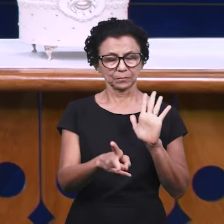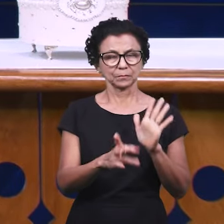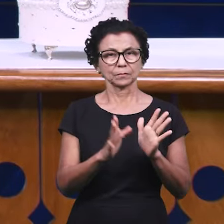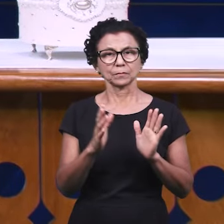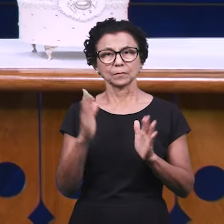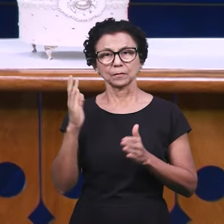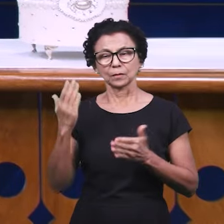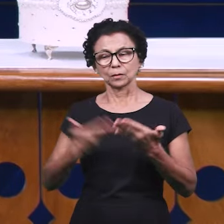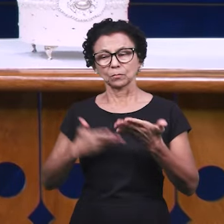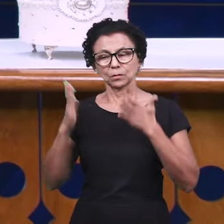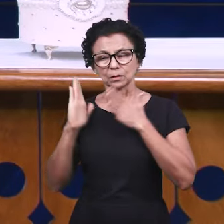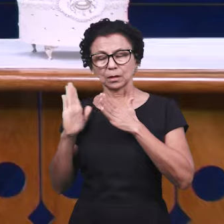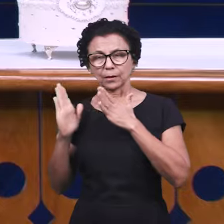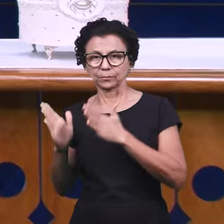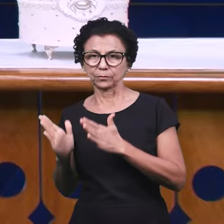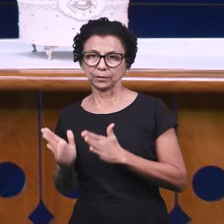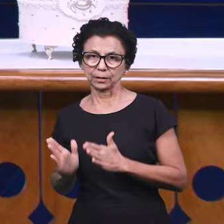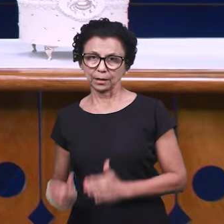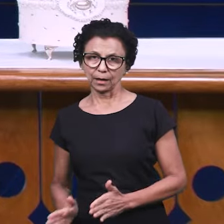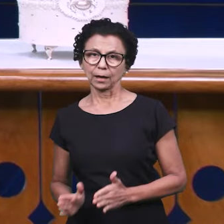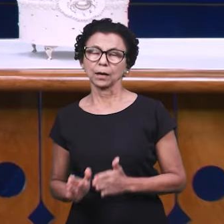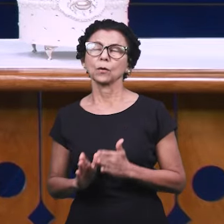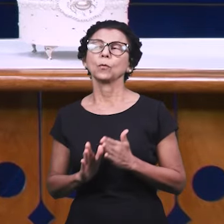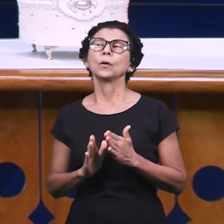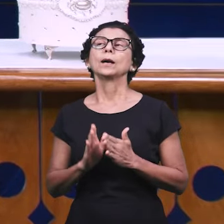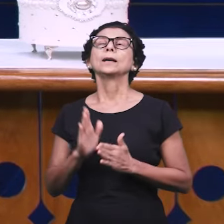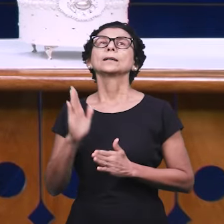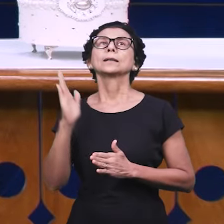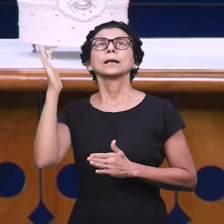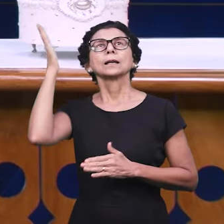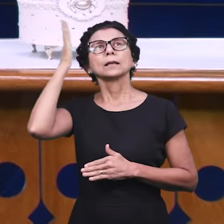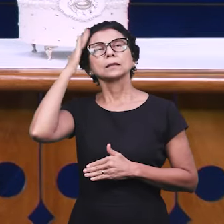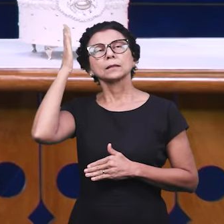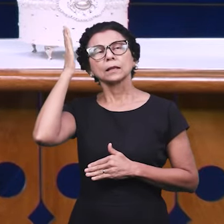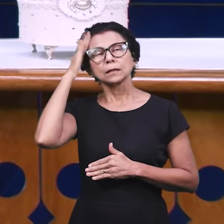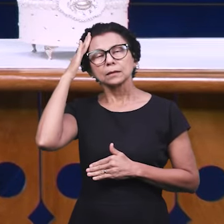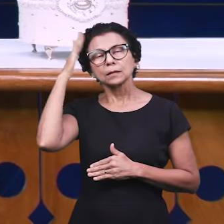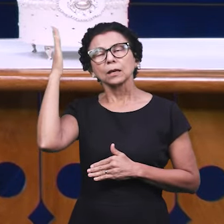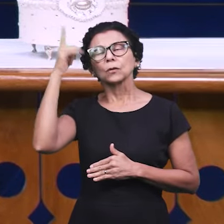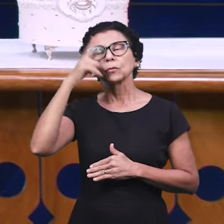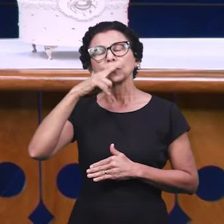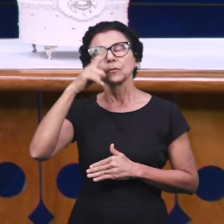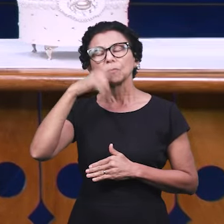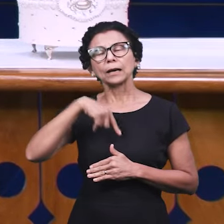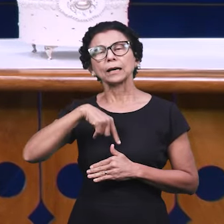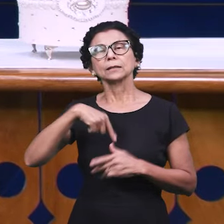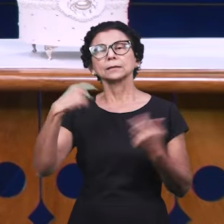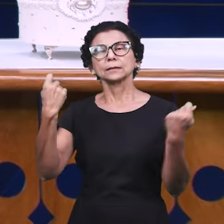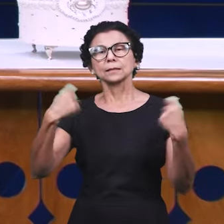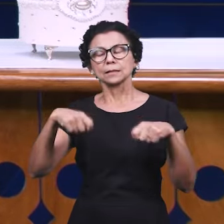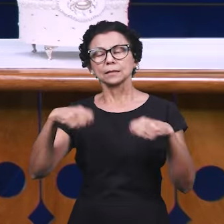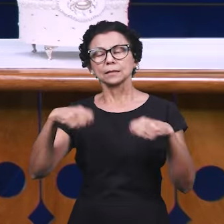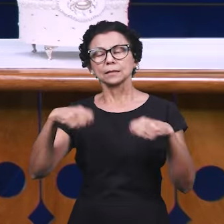justo, ou seja, daquele que reconheceu a sua falha, reconheceu a sua necessidade, reconheceu quem